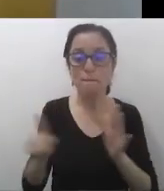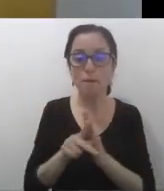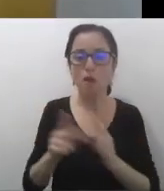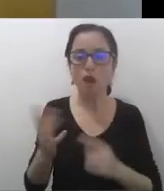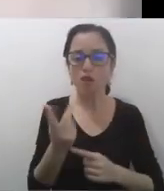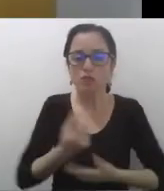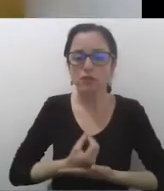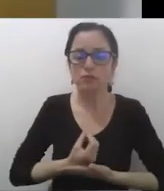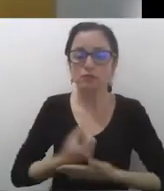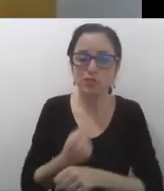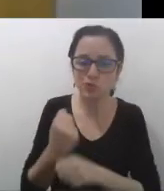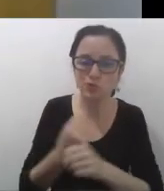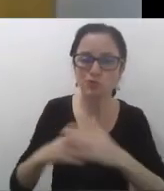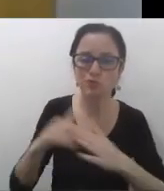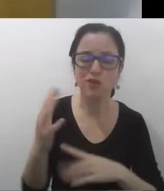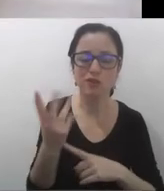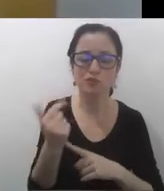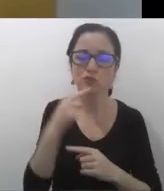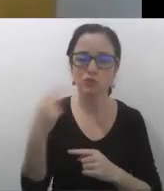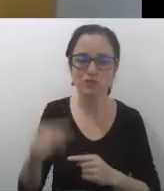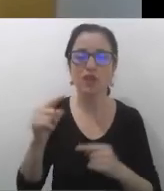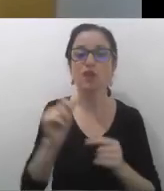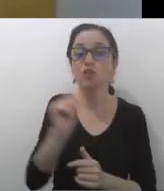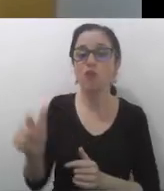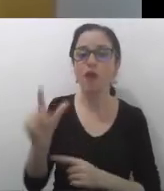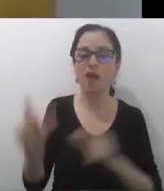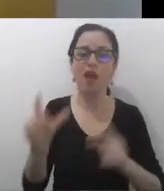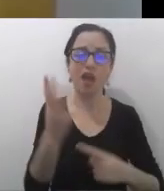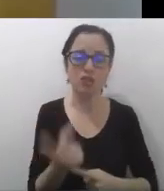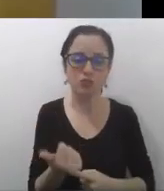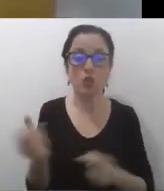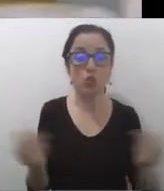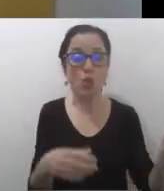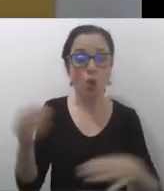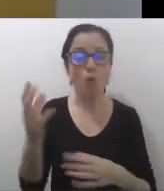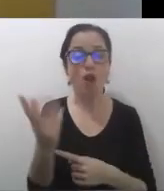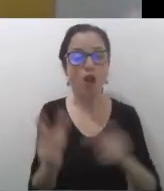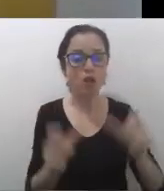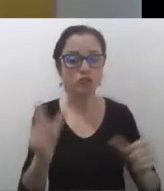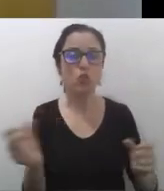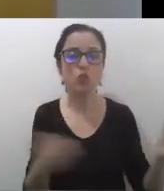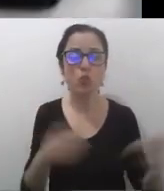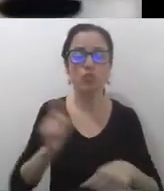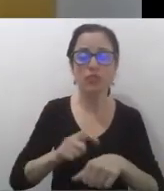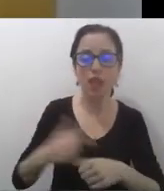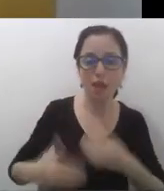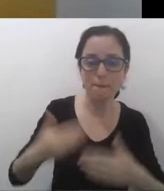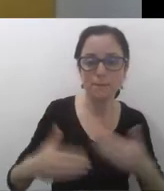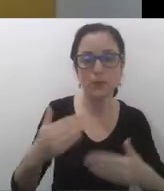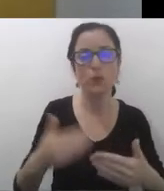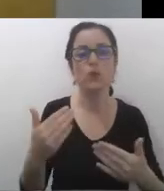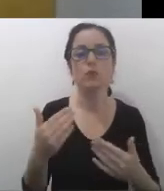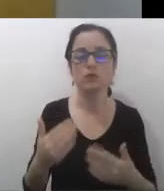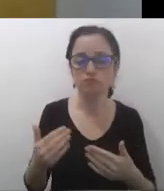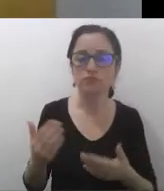construtores, do próprio construtivismo russo, de que os artistas, esses novos artistas desses novos